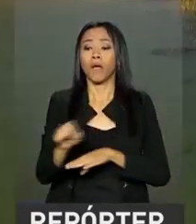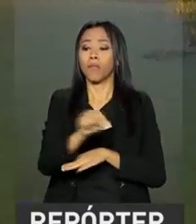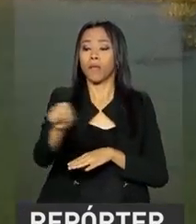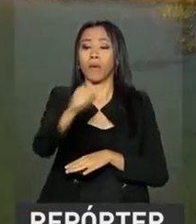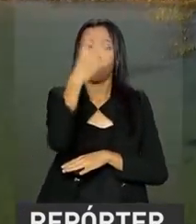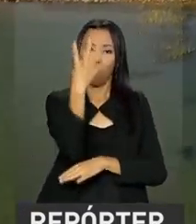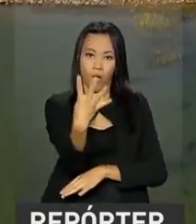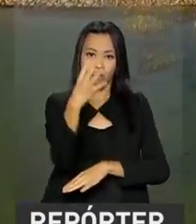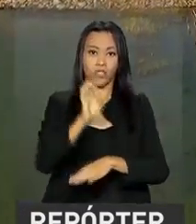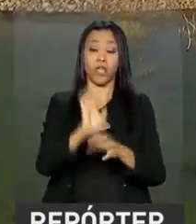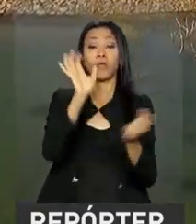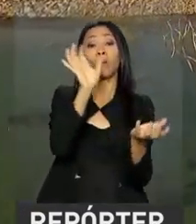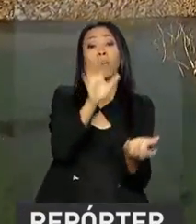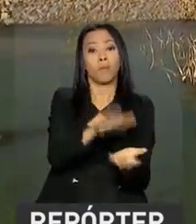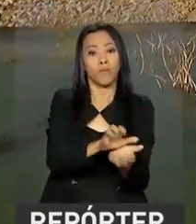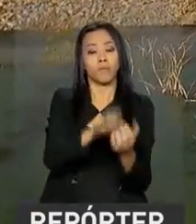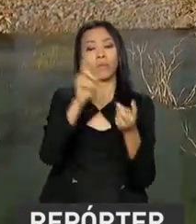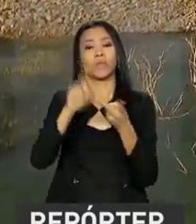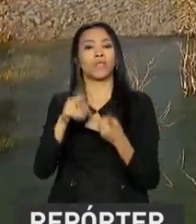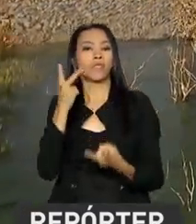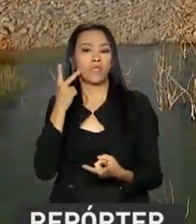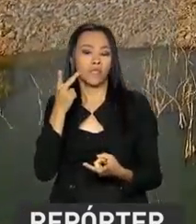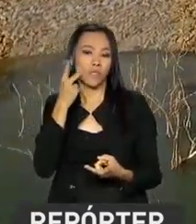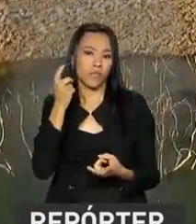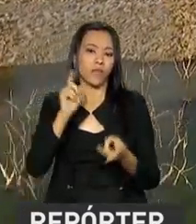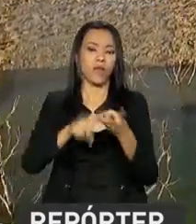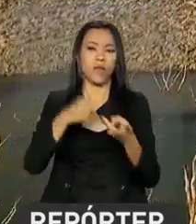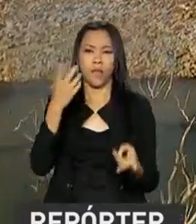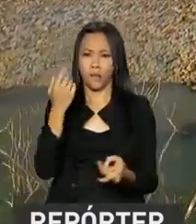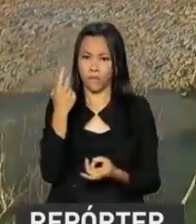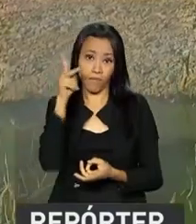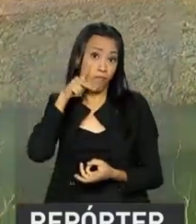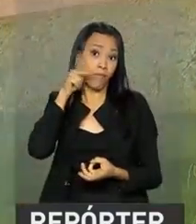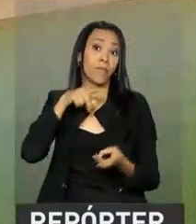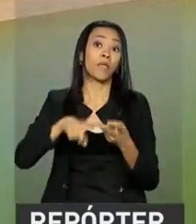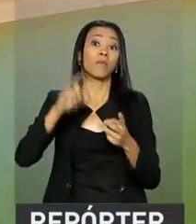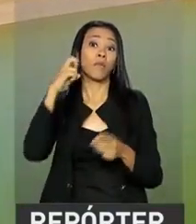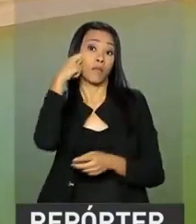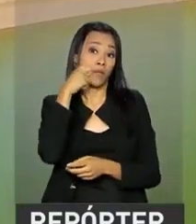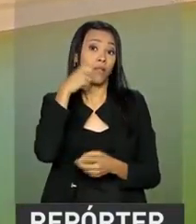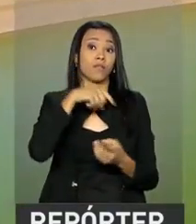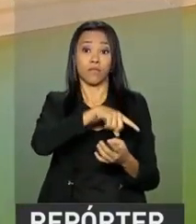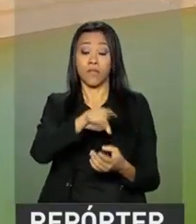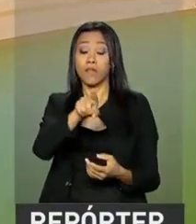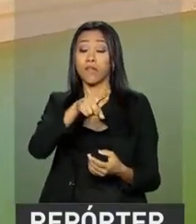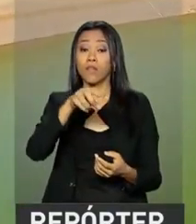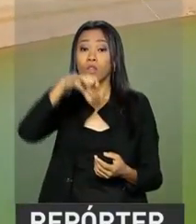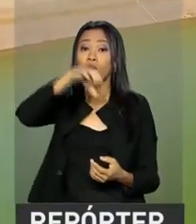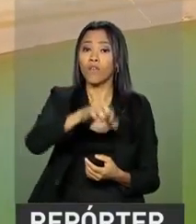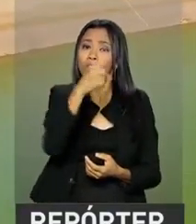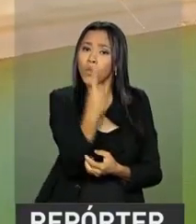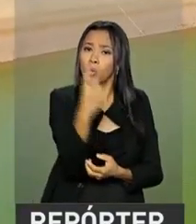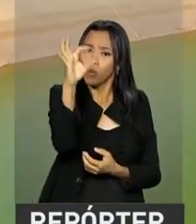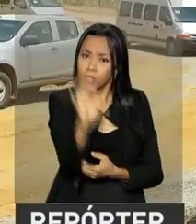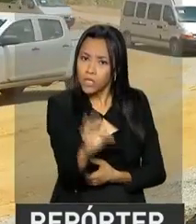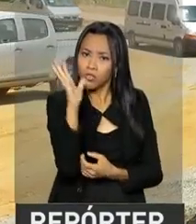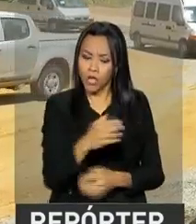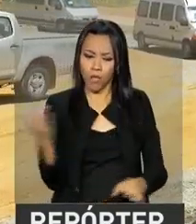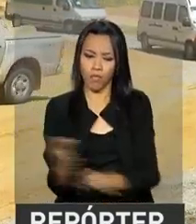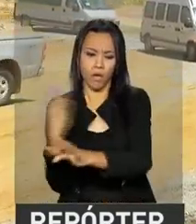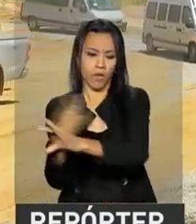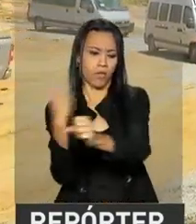brasileiro: Pernambuco, Ceará, Paraíba e Rio Grande do Norte. O projeto atingiu cerca de 91% de execução